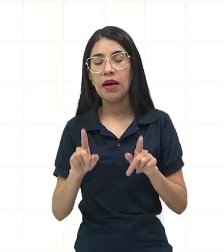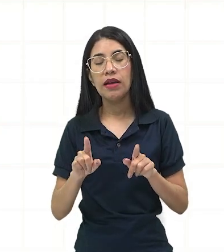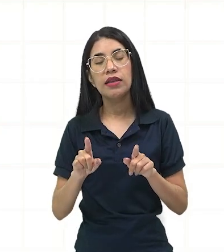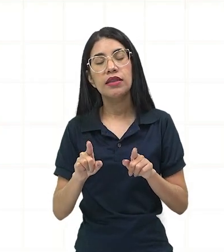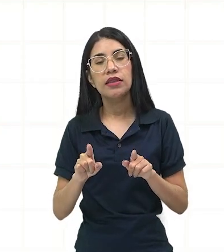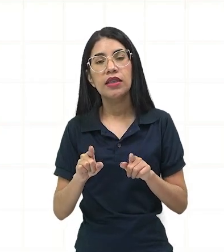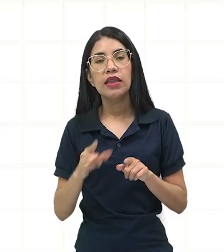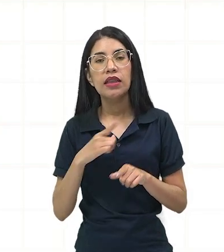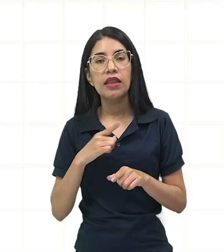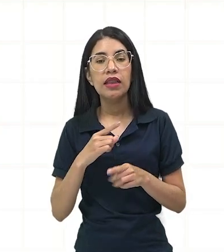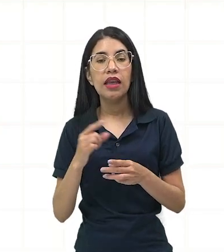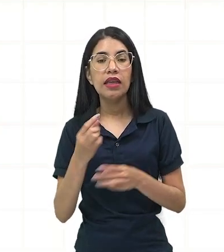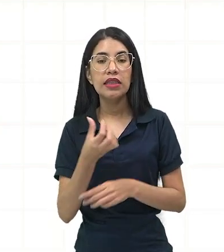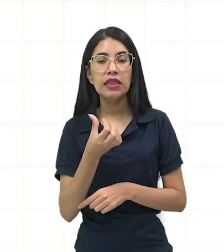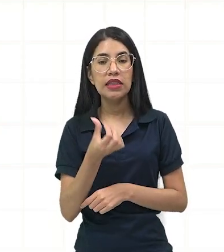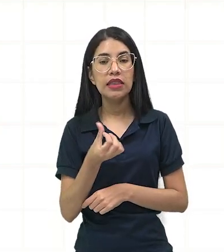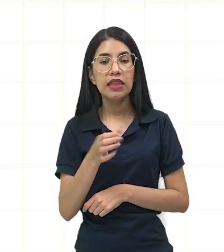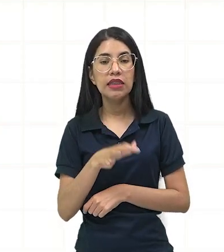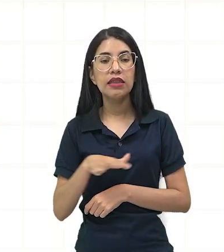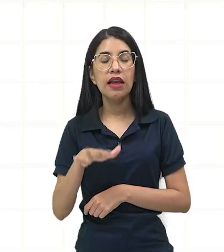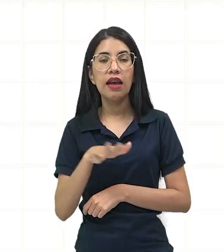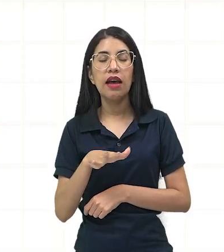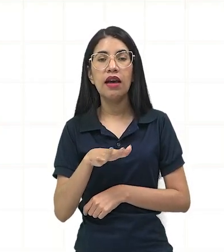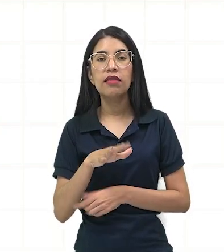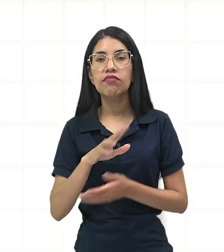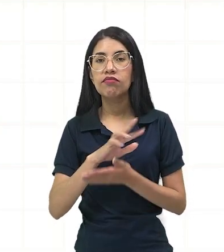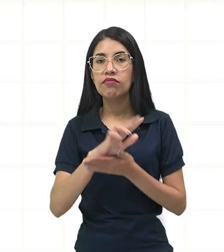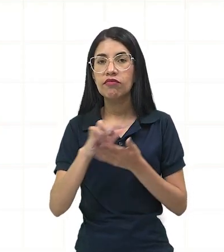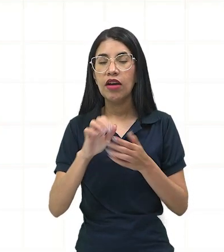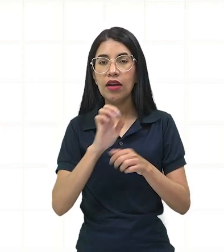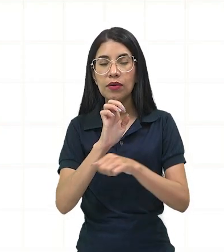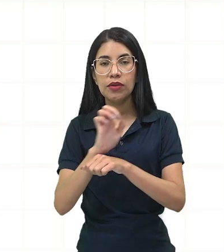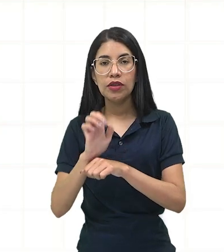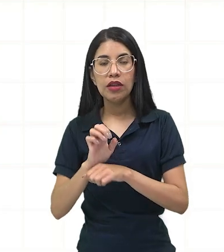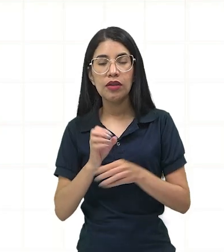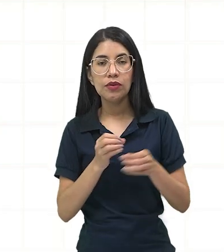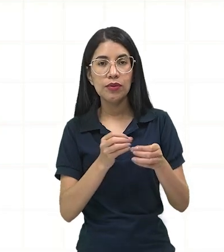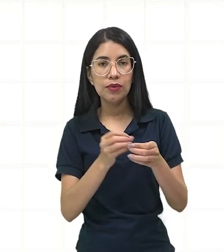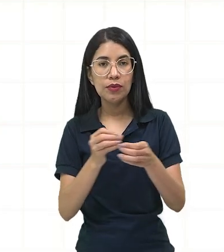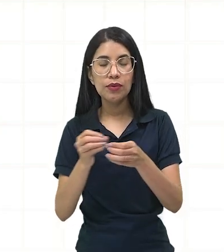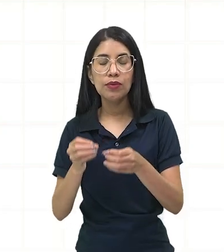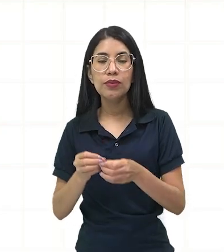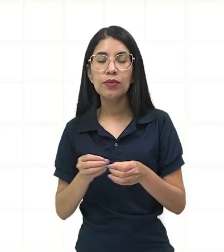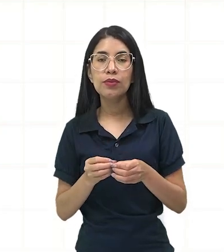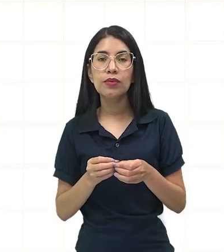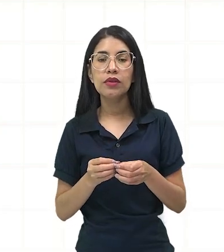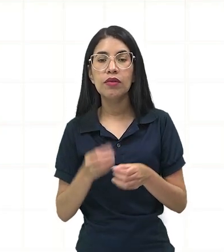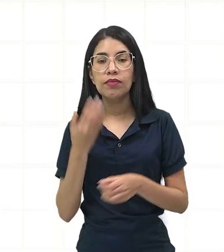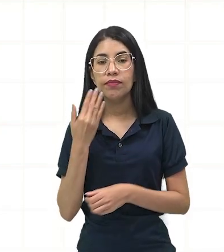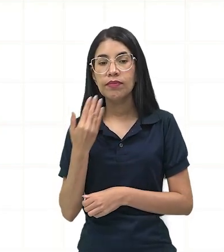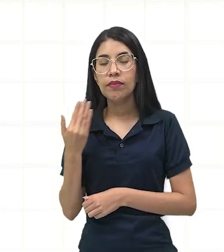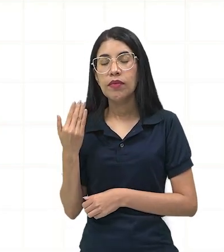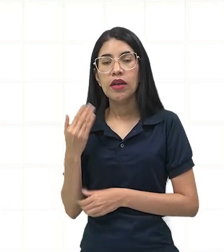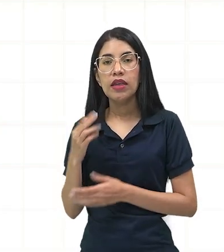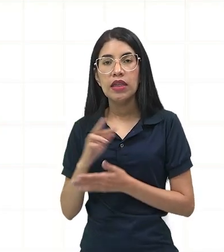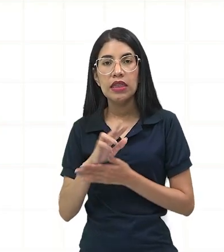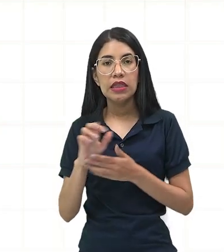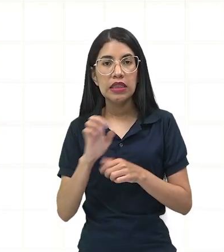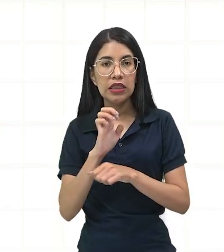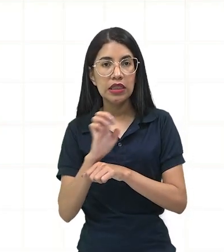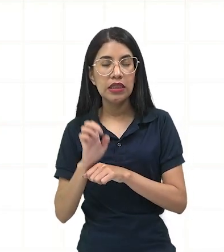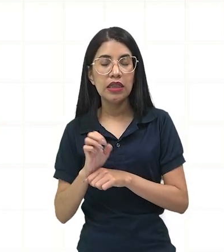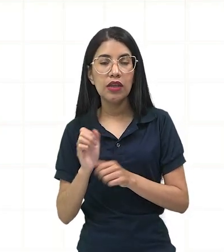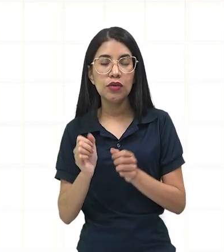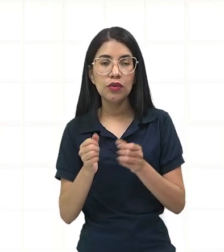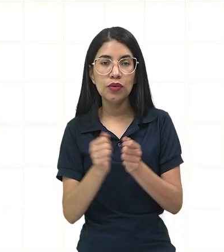Nova York, Filadélfia, Baltimore e Washington. Então a gente tem todos esses estados fazendo parte